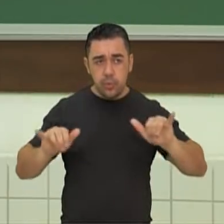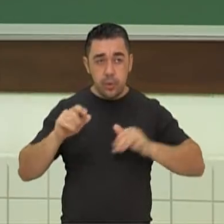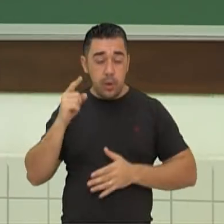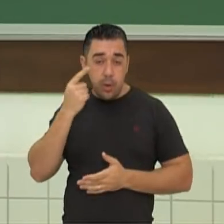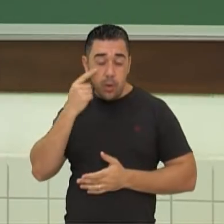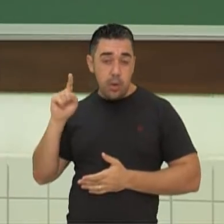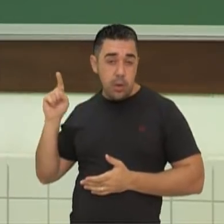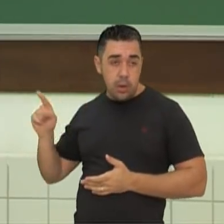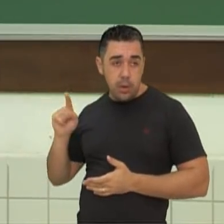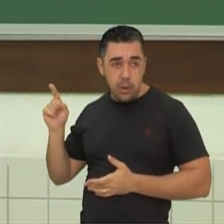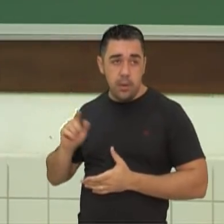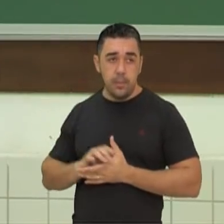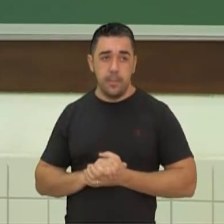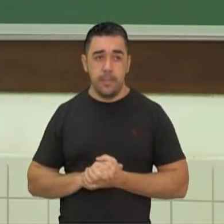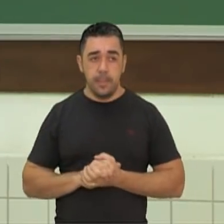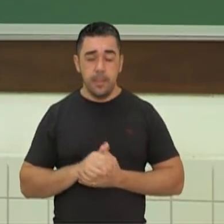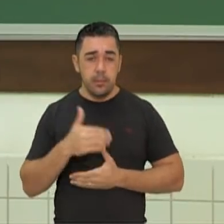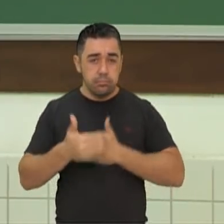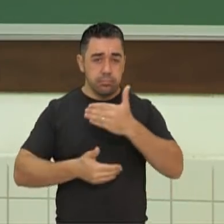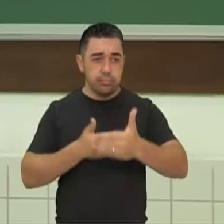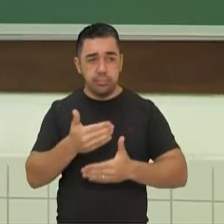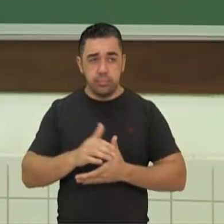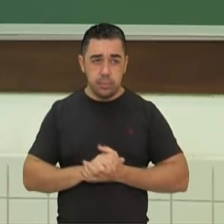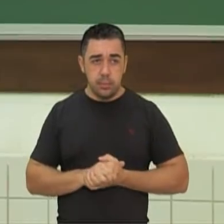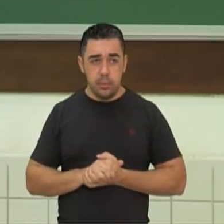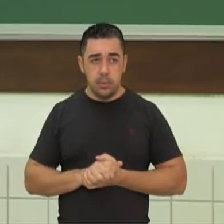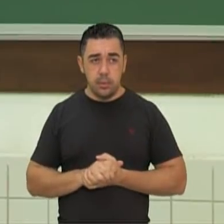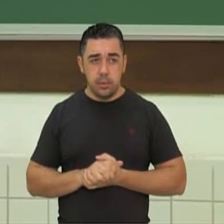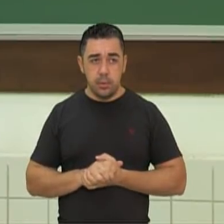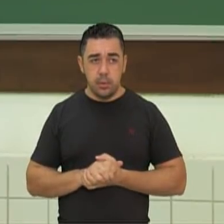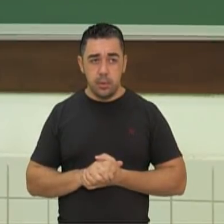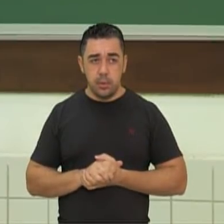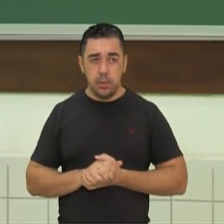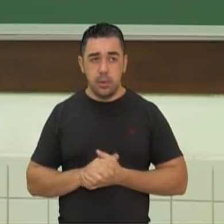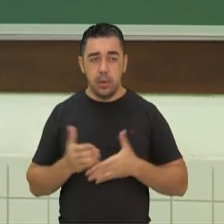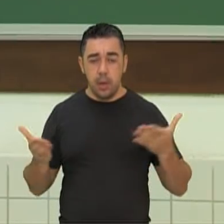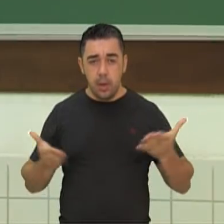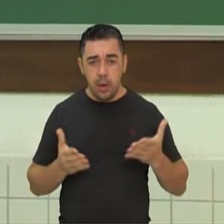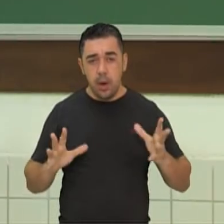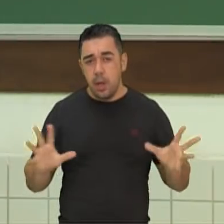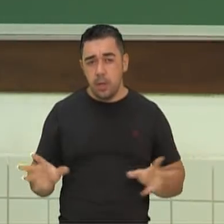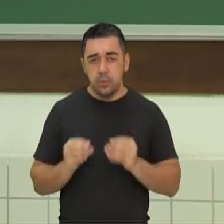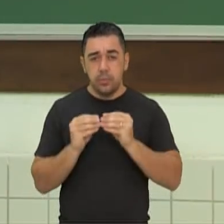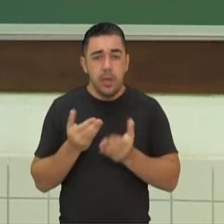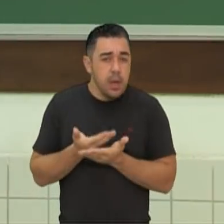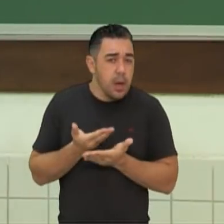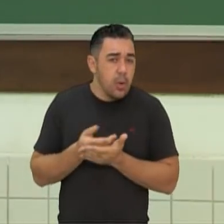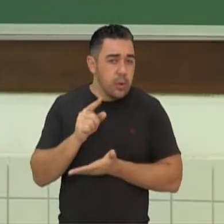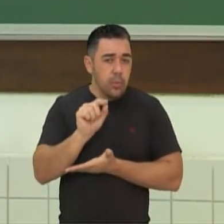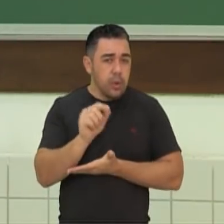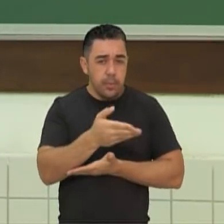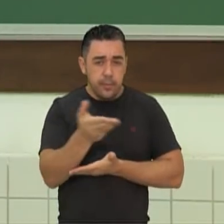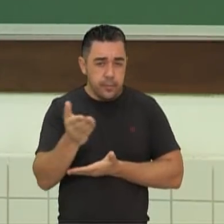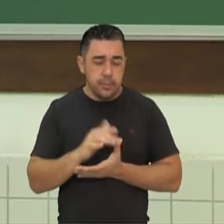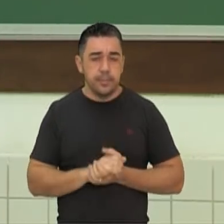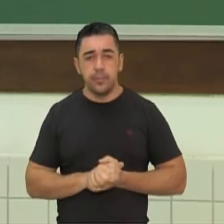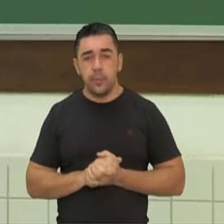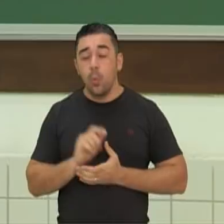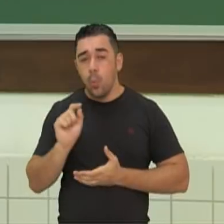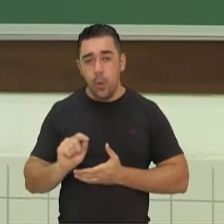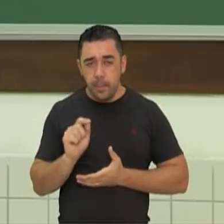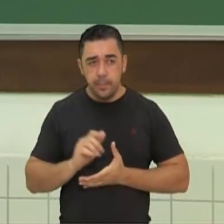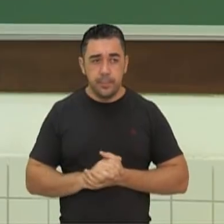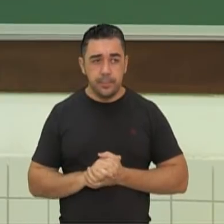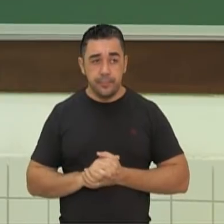lá, um pouco mais adiante, eu gostaria aqui de resumir a nossa aula, dizendo para vocês